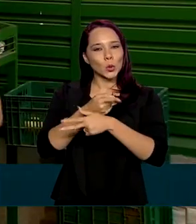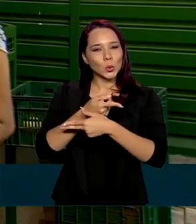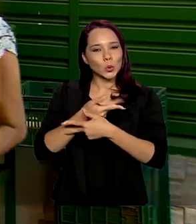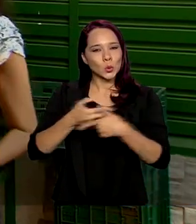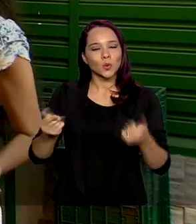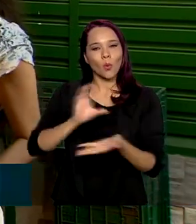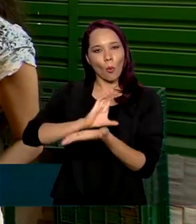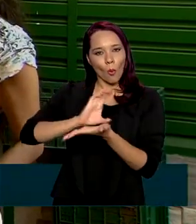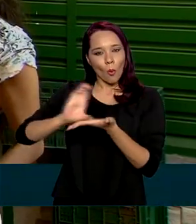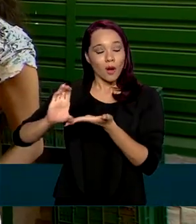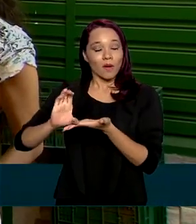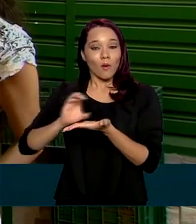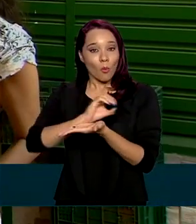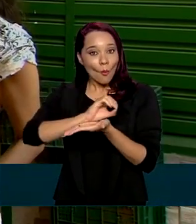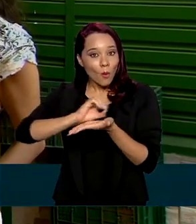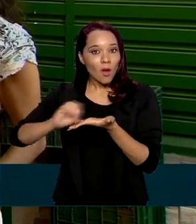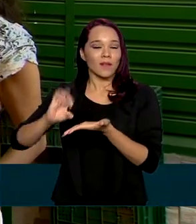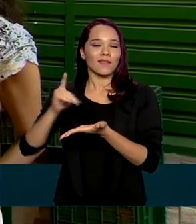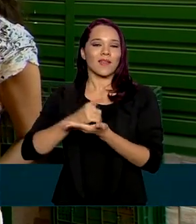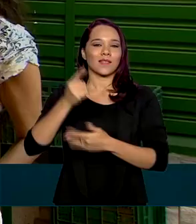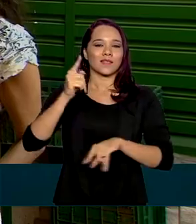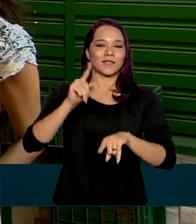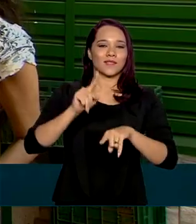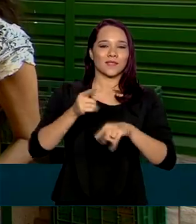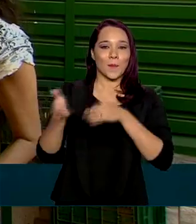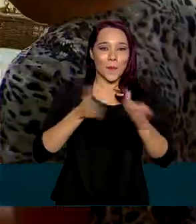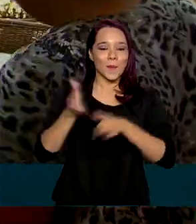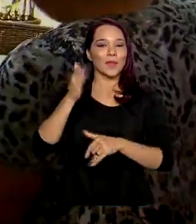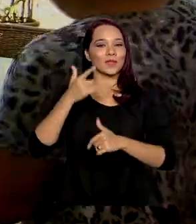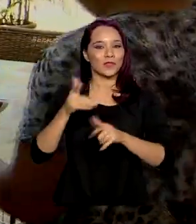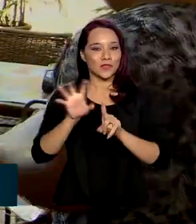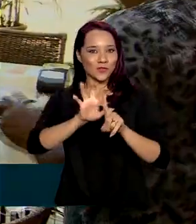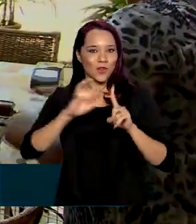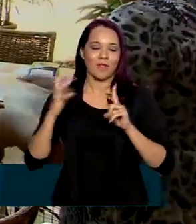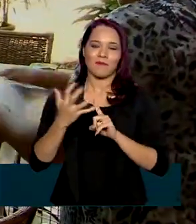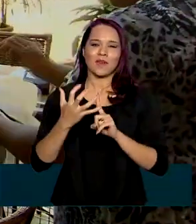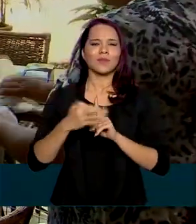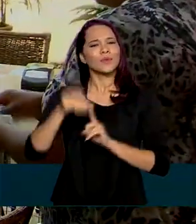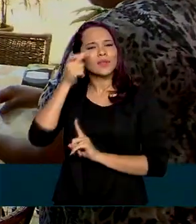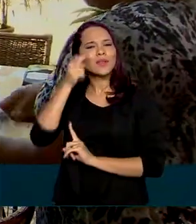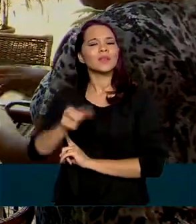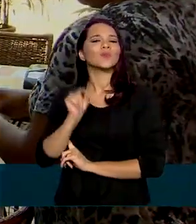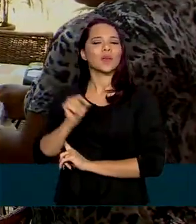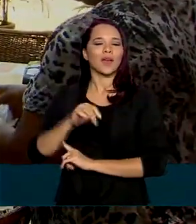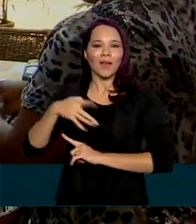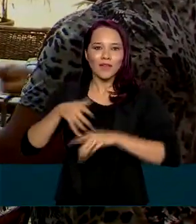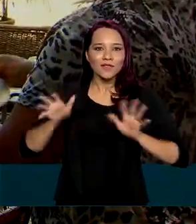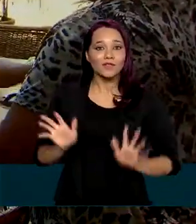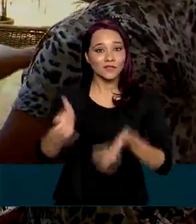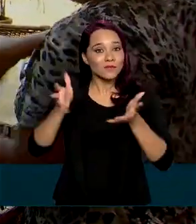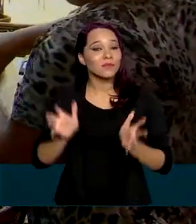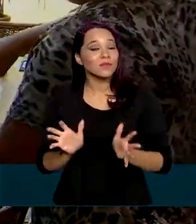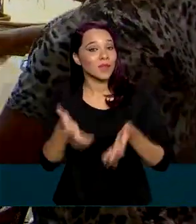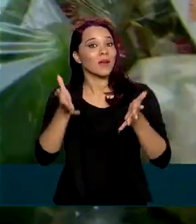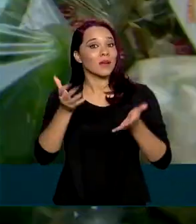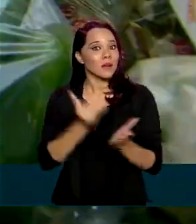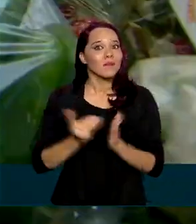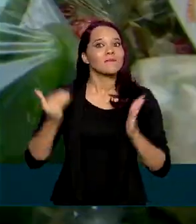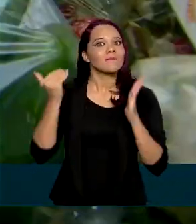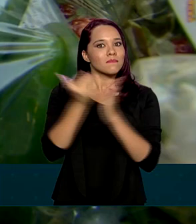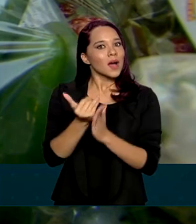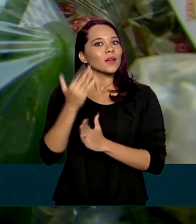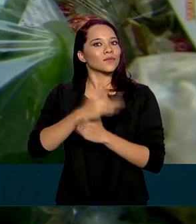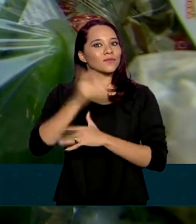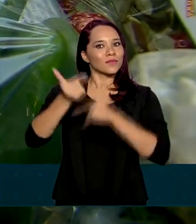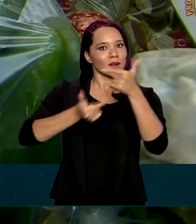durante esse momento de isolamento social. E a intenção é estimular cada vez mais o